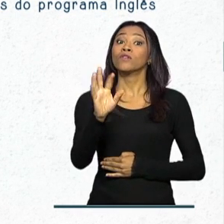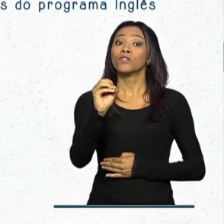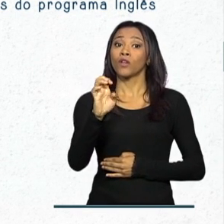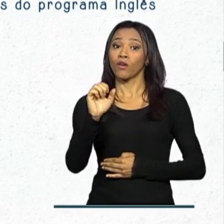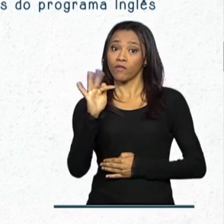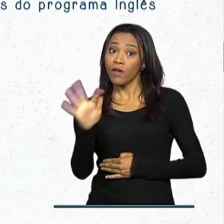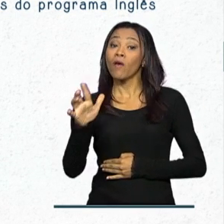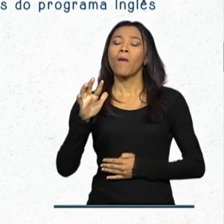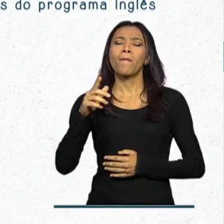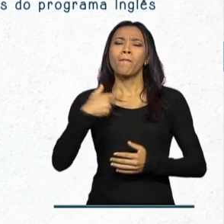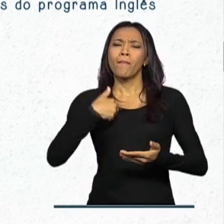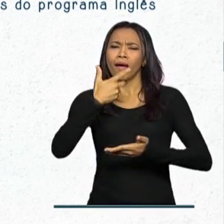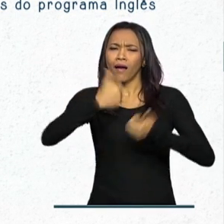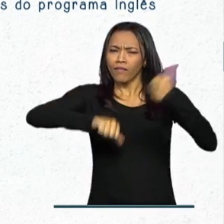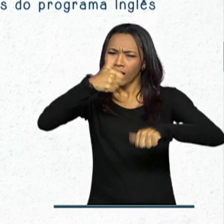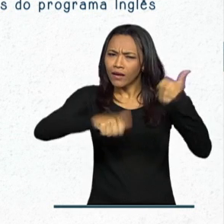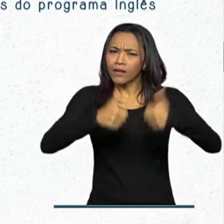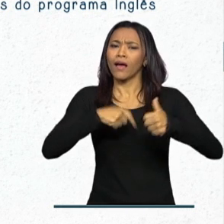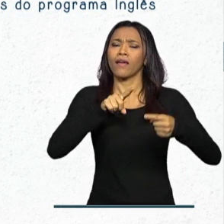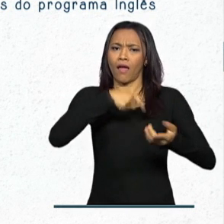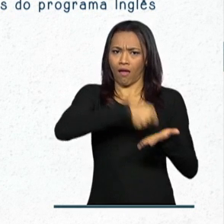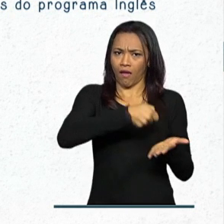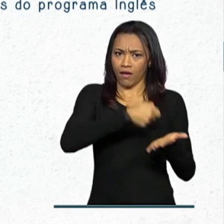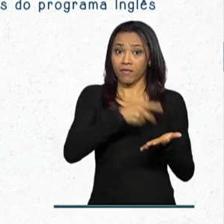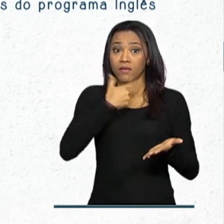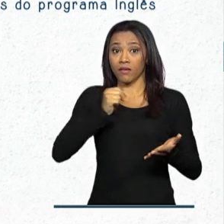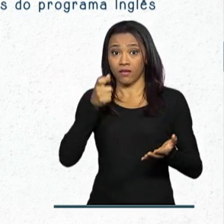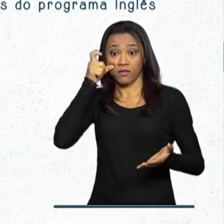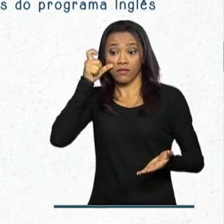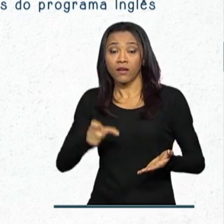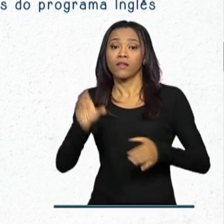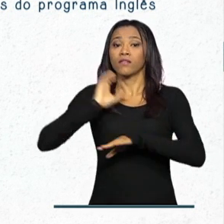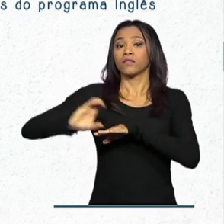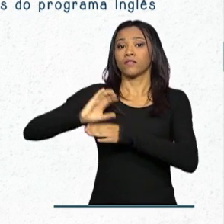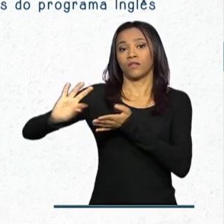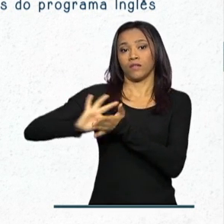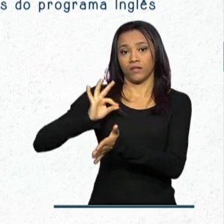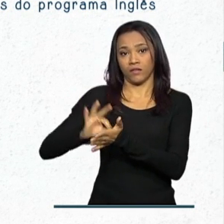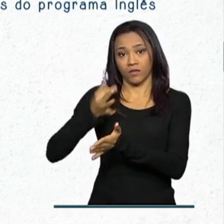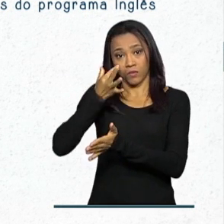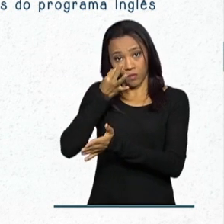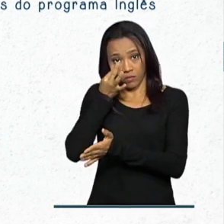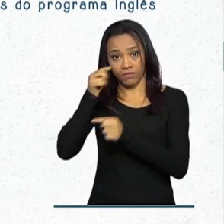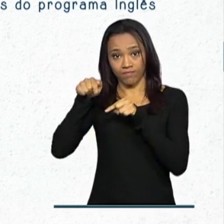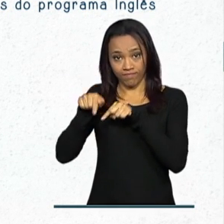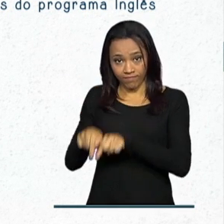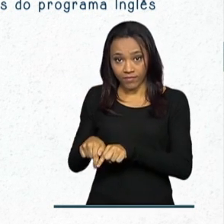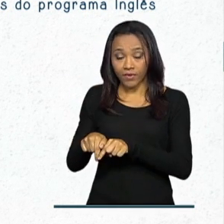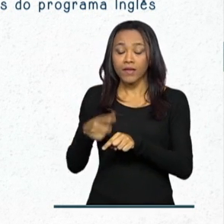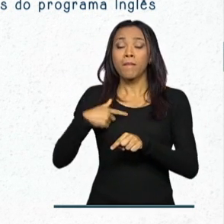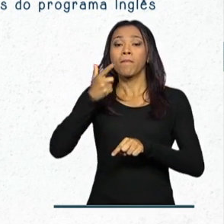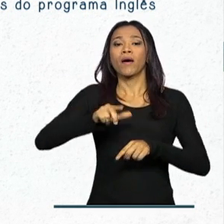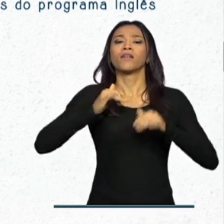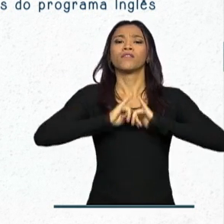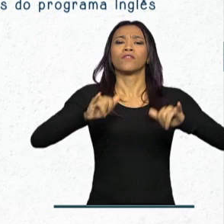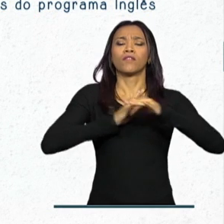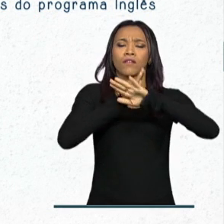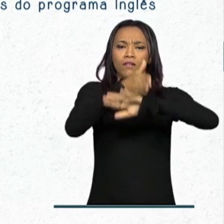língua inglesa e é requisito para que os interessados possam fazer a inscrição nos cursos presenciais.